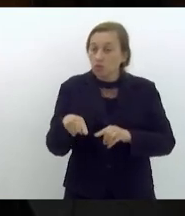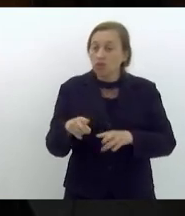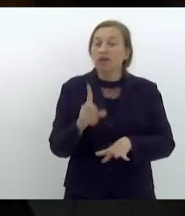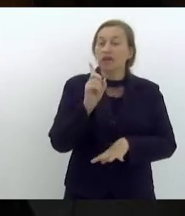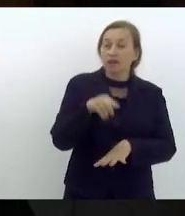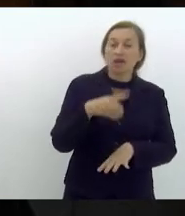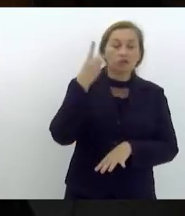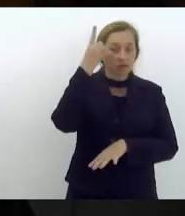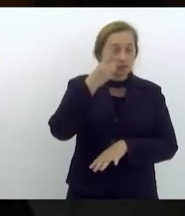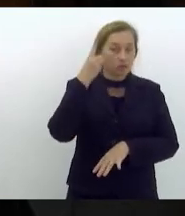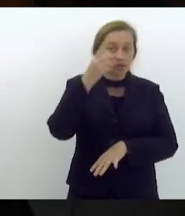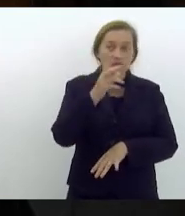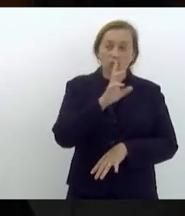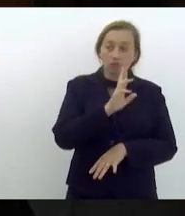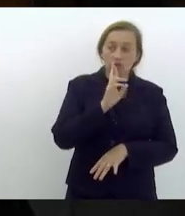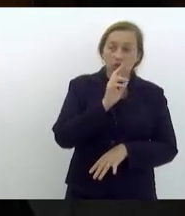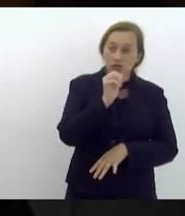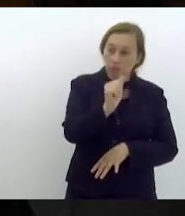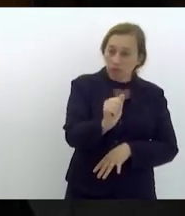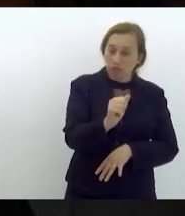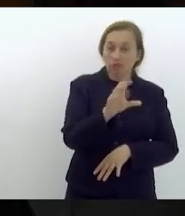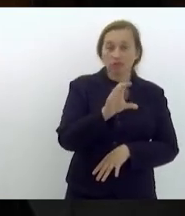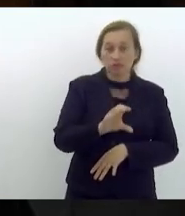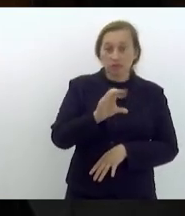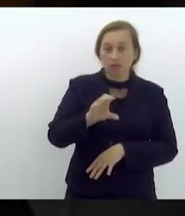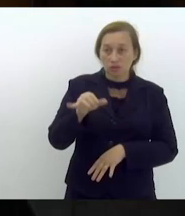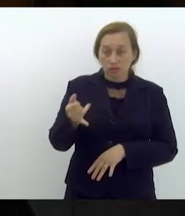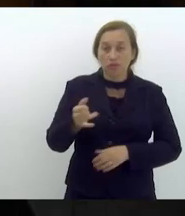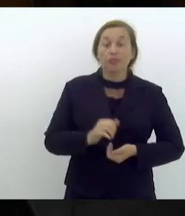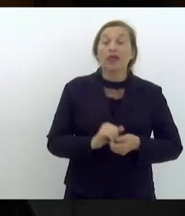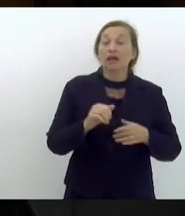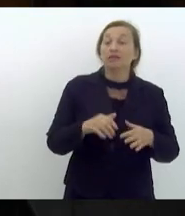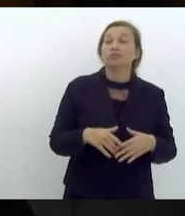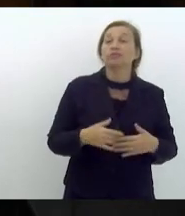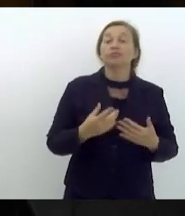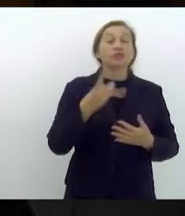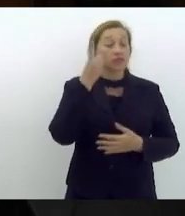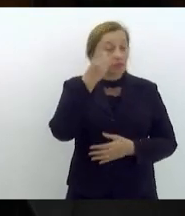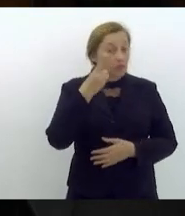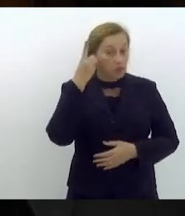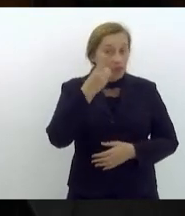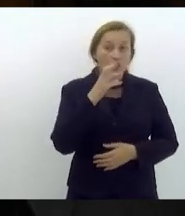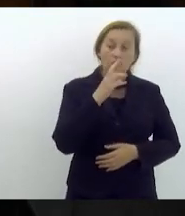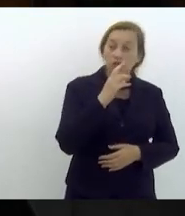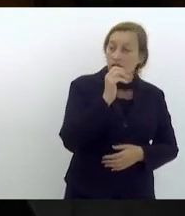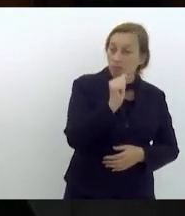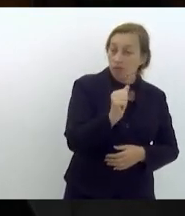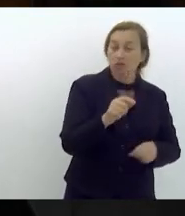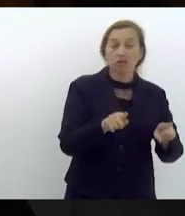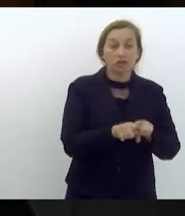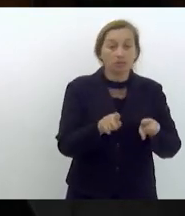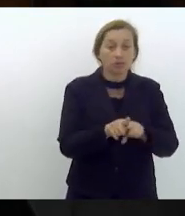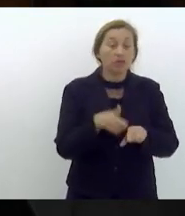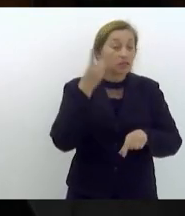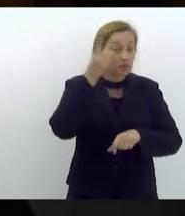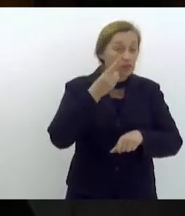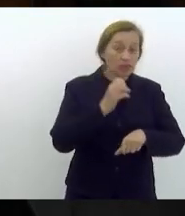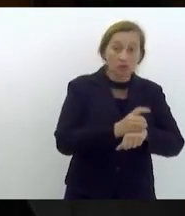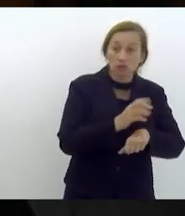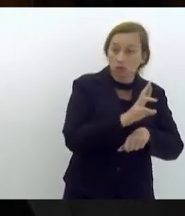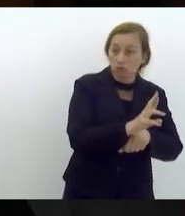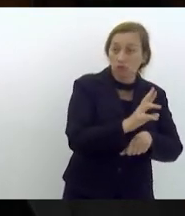Rodrigo Amorim é o presidente da ccj tanto Deputado Rodrigo Amorim quando um deputado Dr